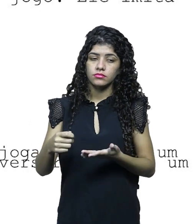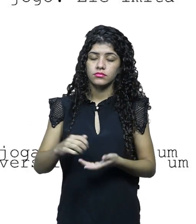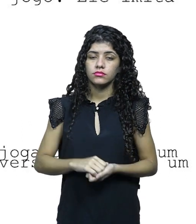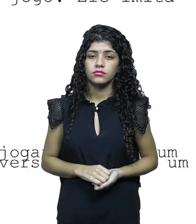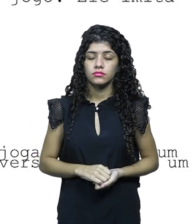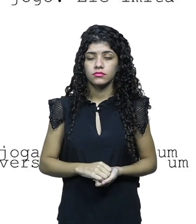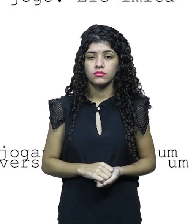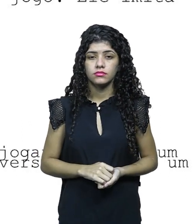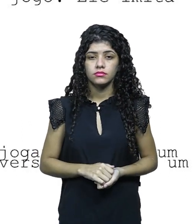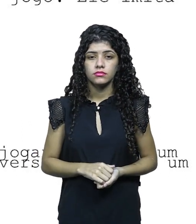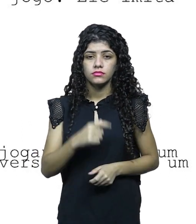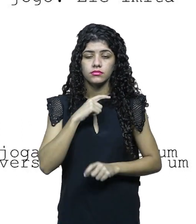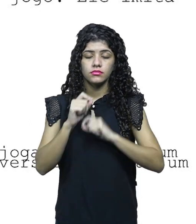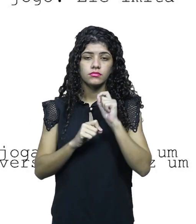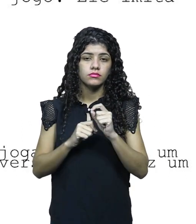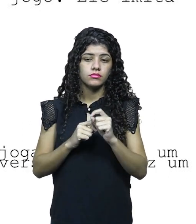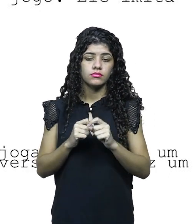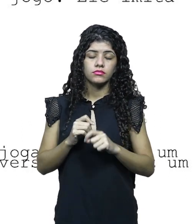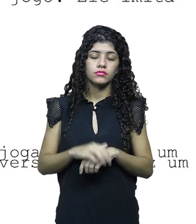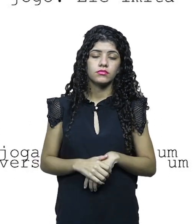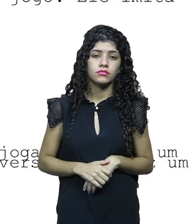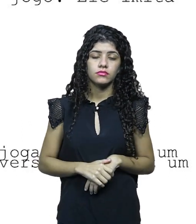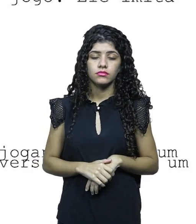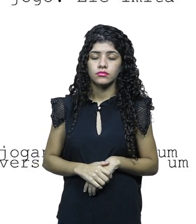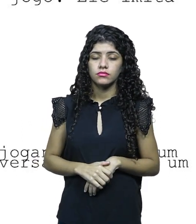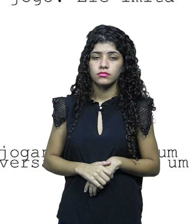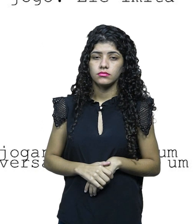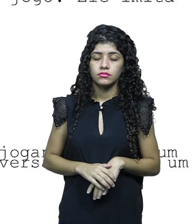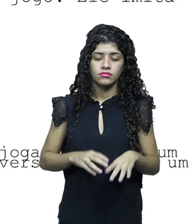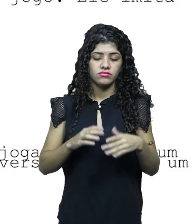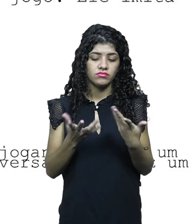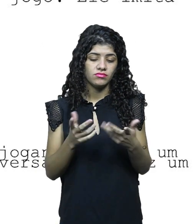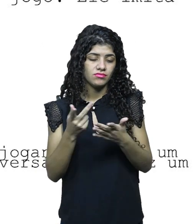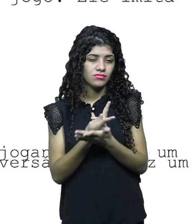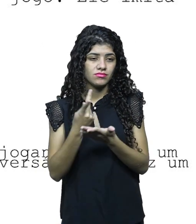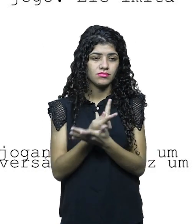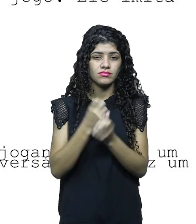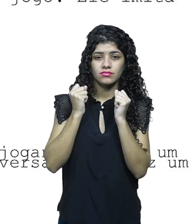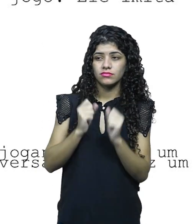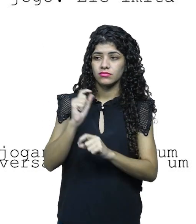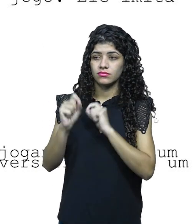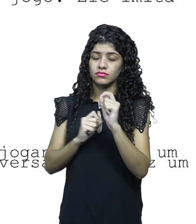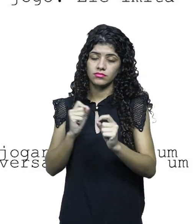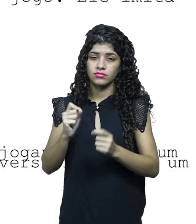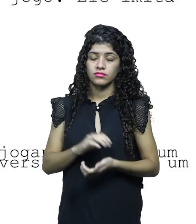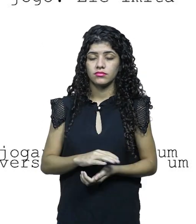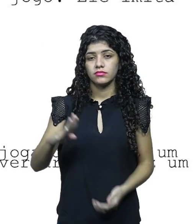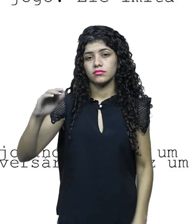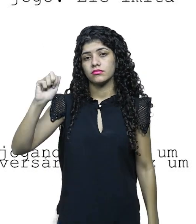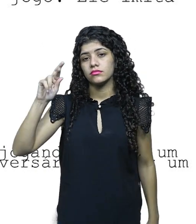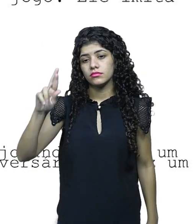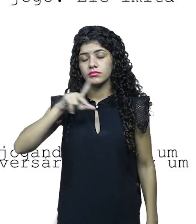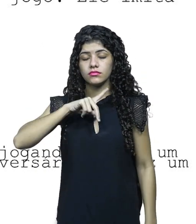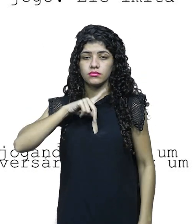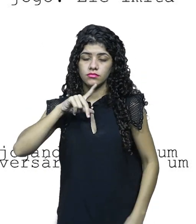extenso, traria uma sensação de fragmentação. Então, outro exemplo, a cena pode passar num bar. O bar tem uma mesa,